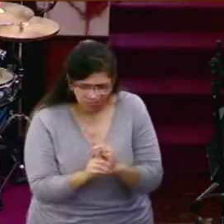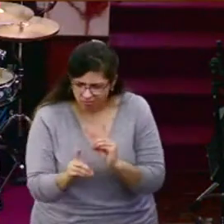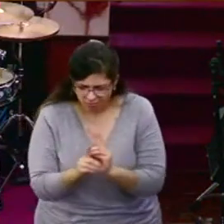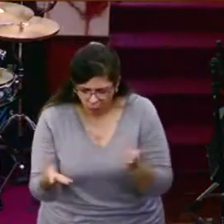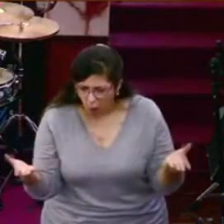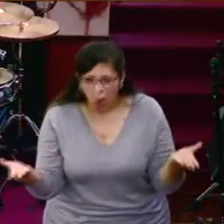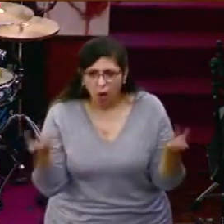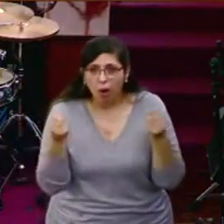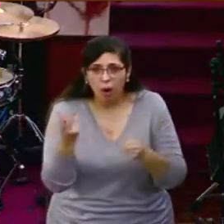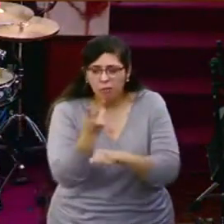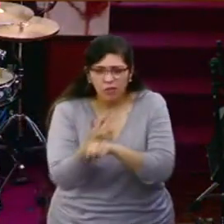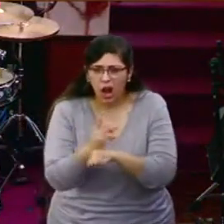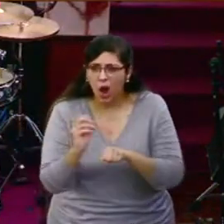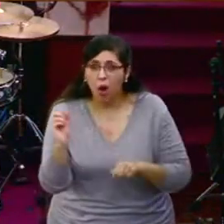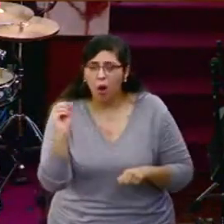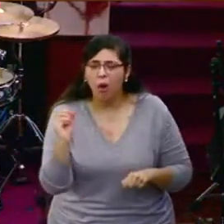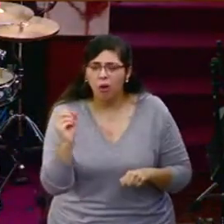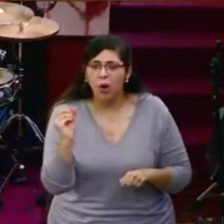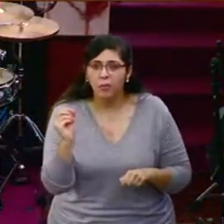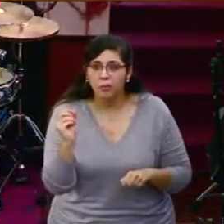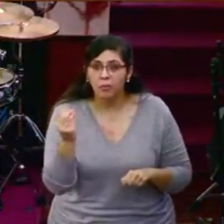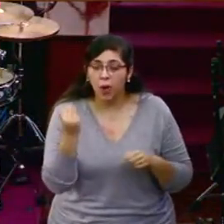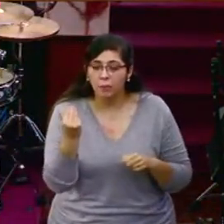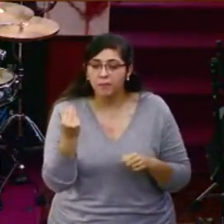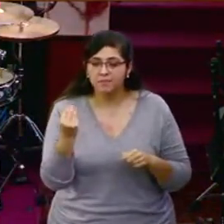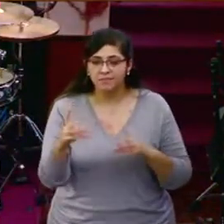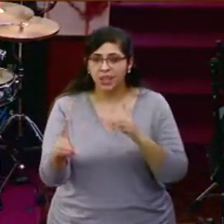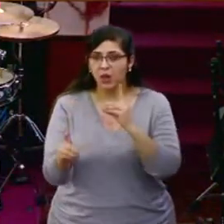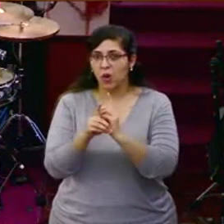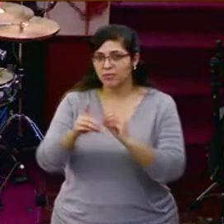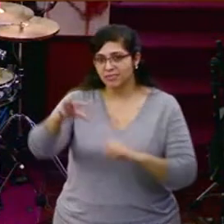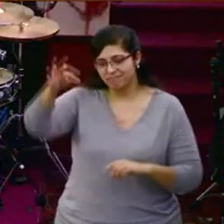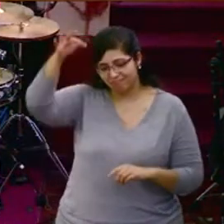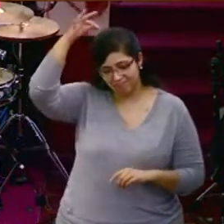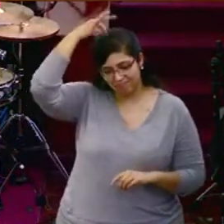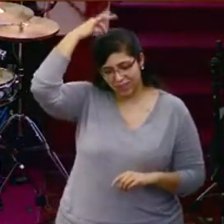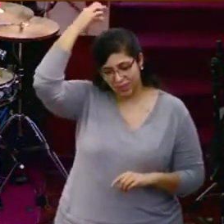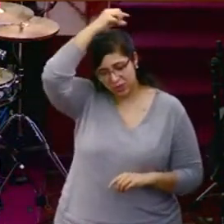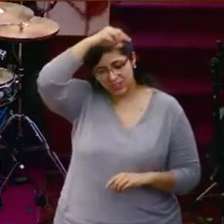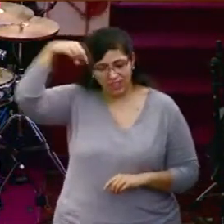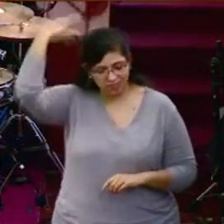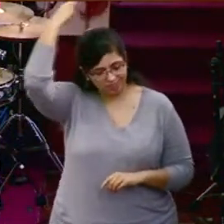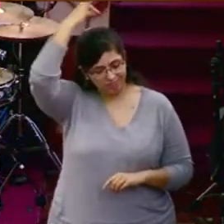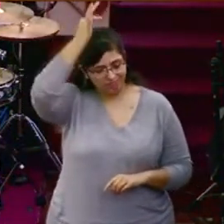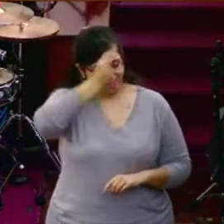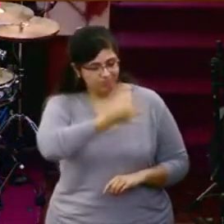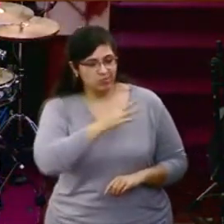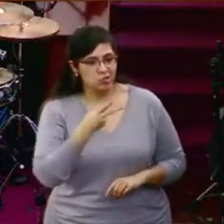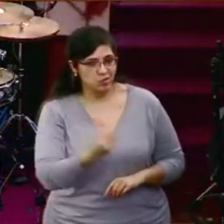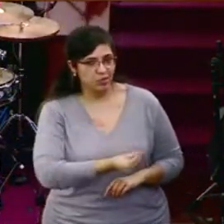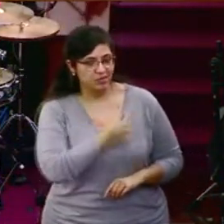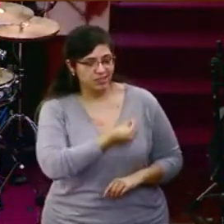é essa essa é a força do espírito santo é a trindade em ação